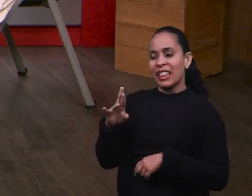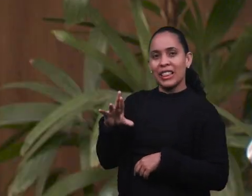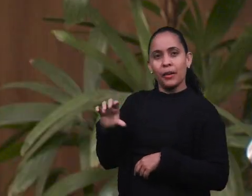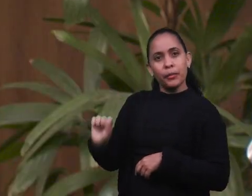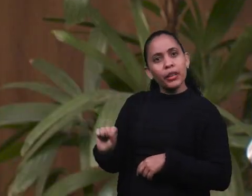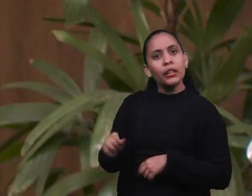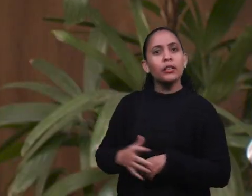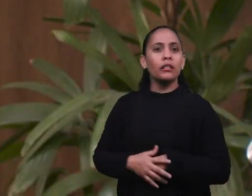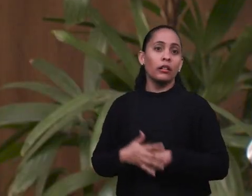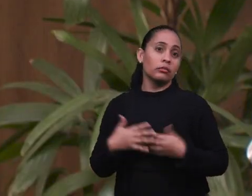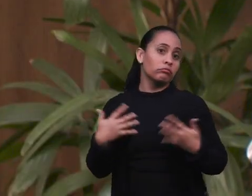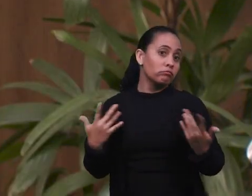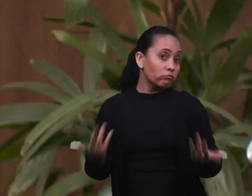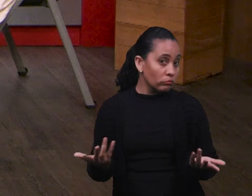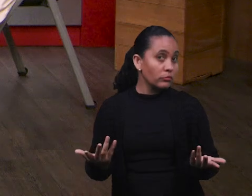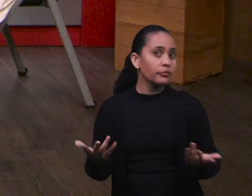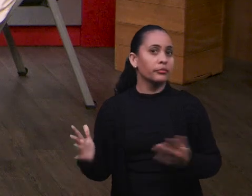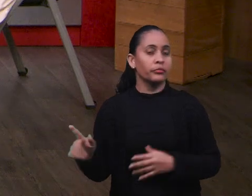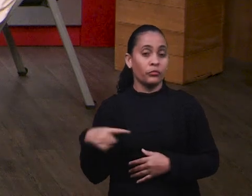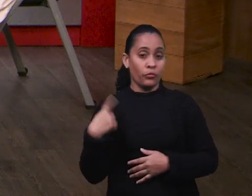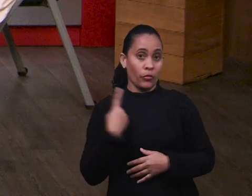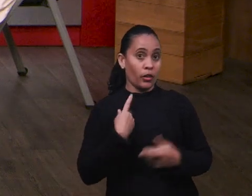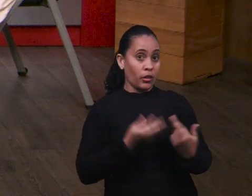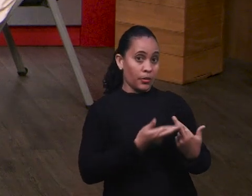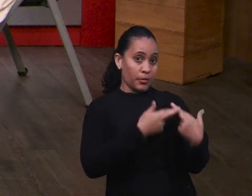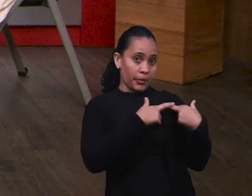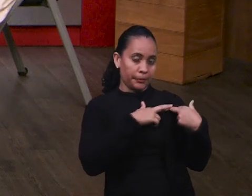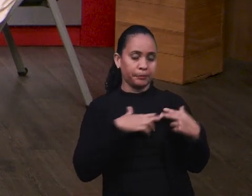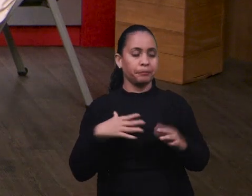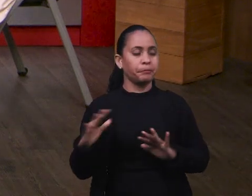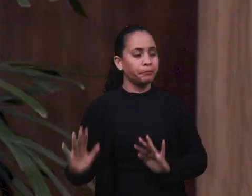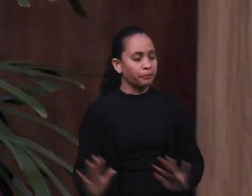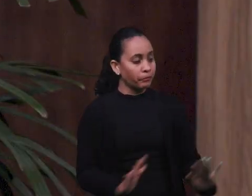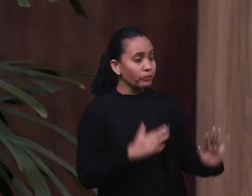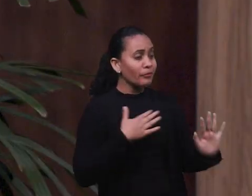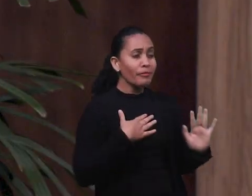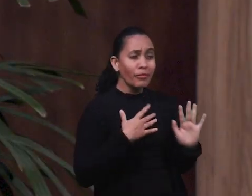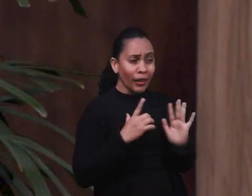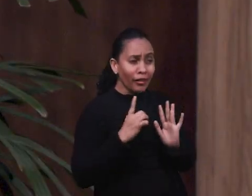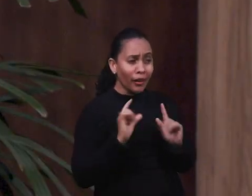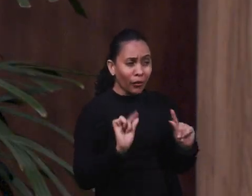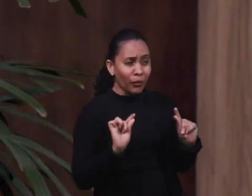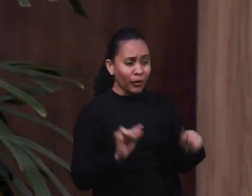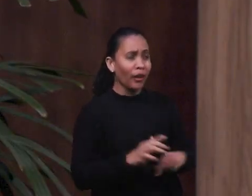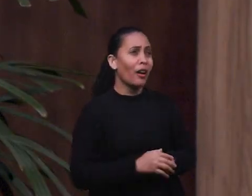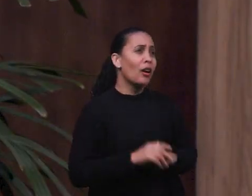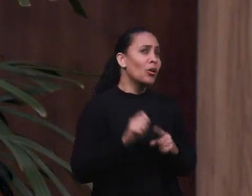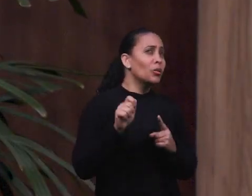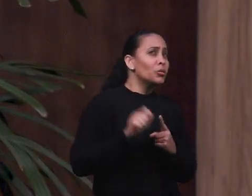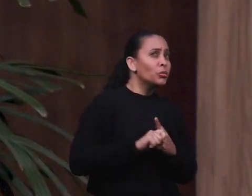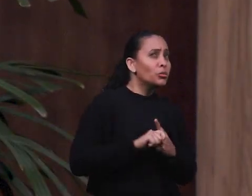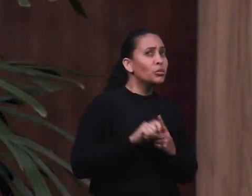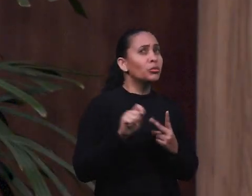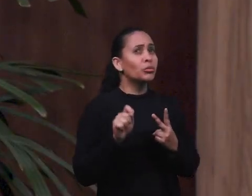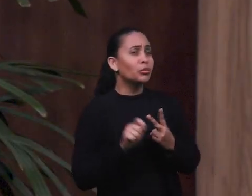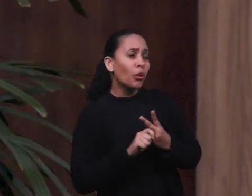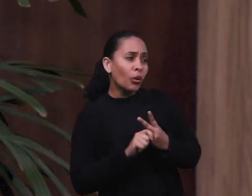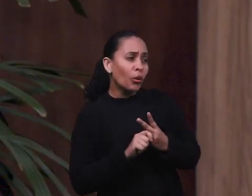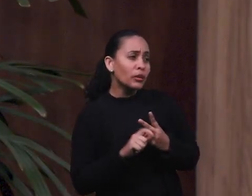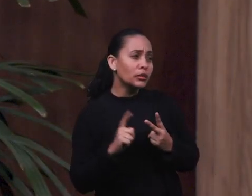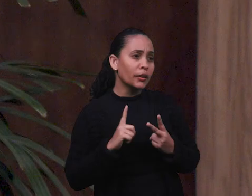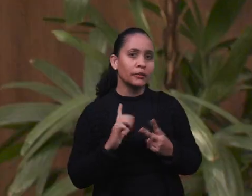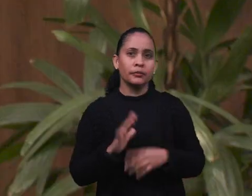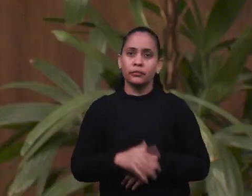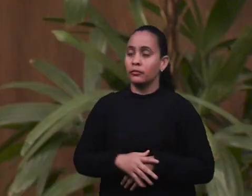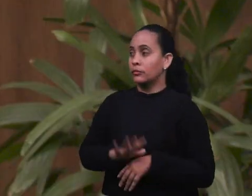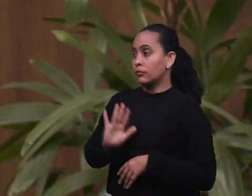né? Esse é o nosso dever. Tem algum prazo mínimo, assim, usa 2 meses, 3 meses? Emagrecimento? Isso.